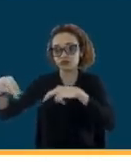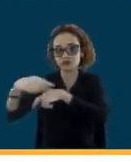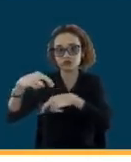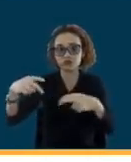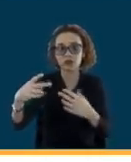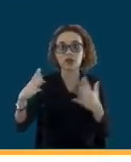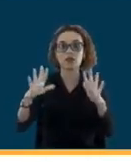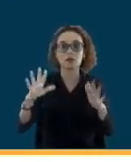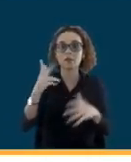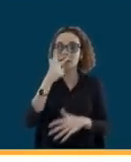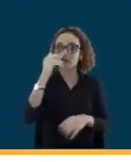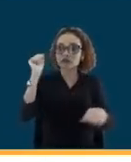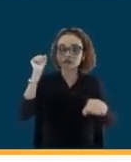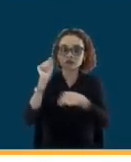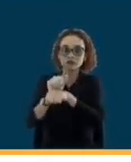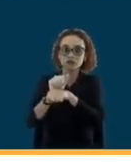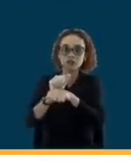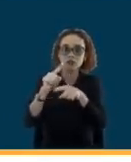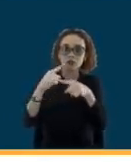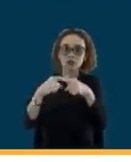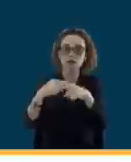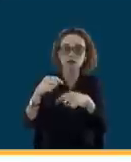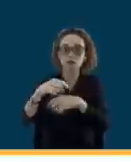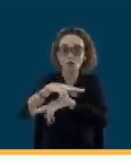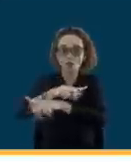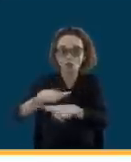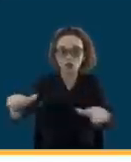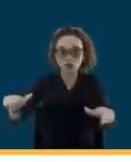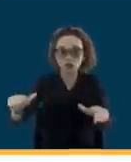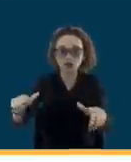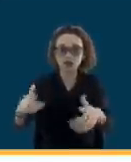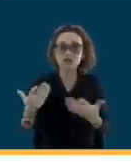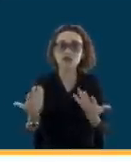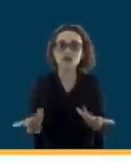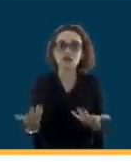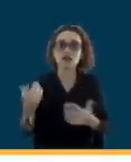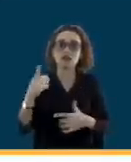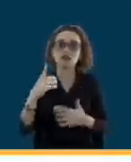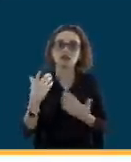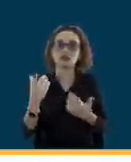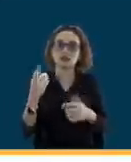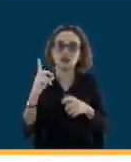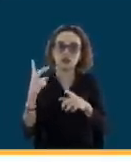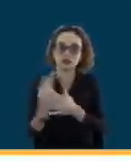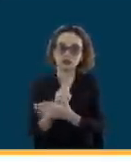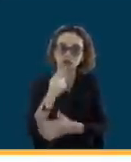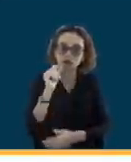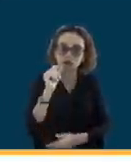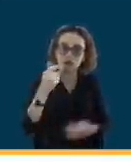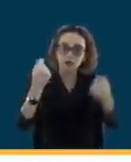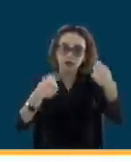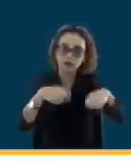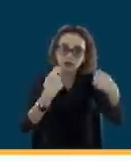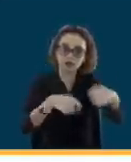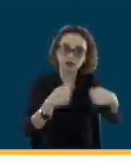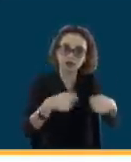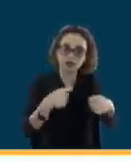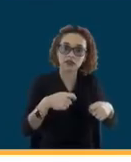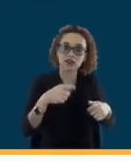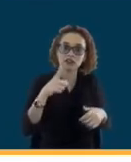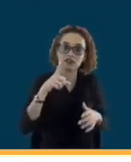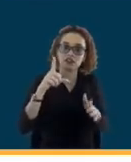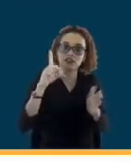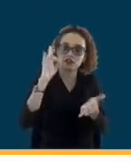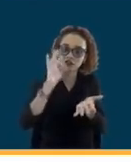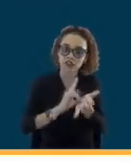explodiu ao mesmo tempo, numa imensa e bela mobilização, e que precisam de fato da implementação dessa